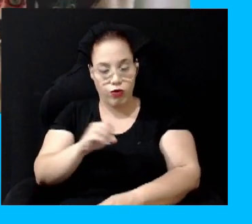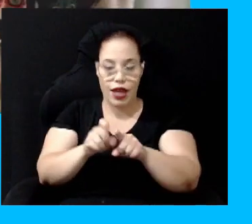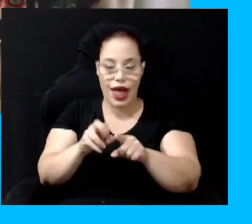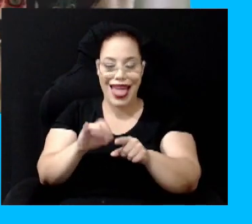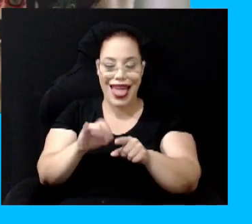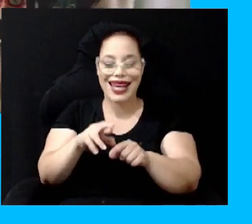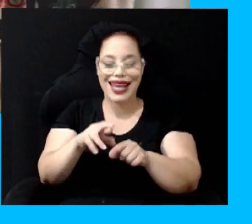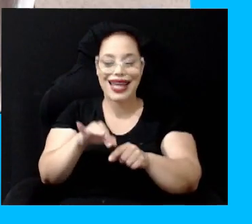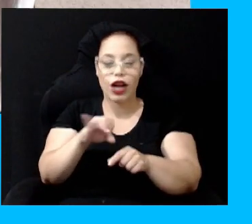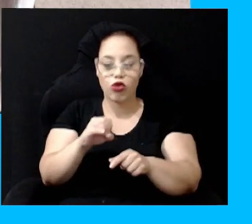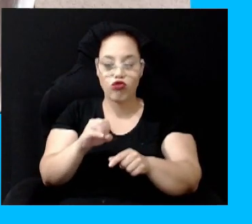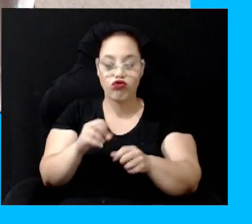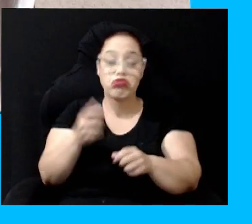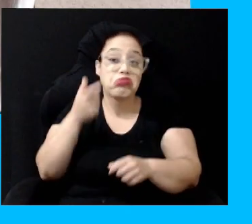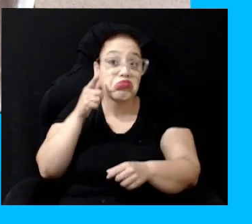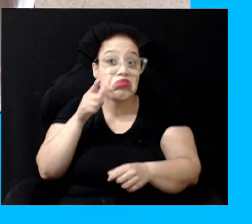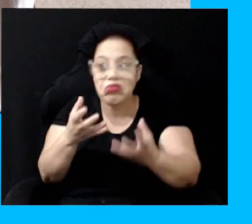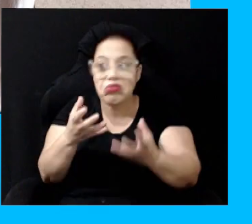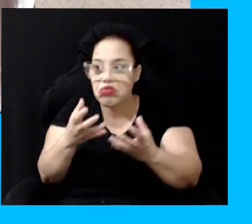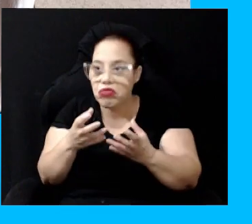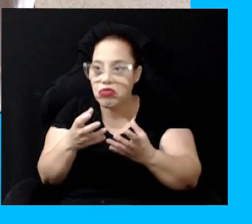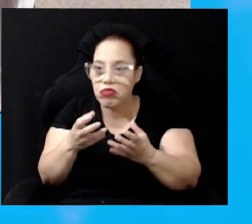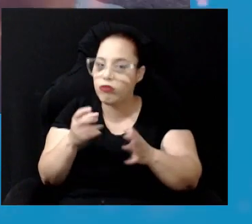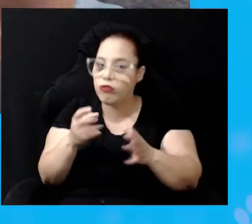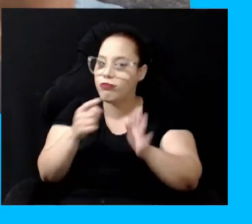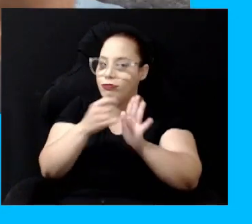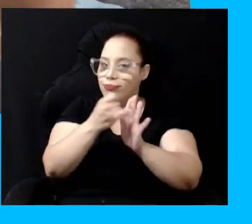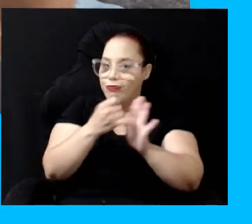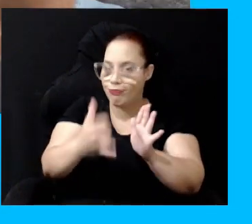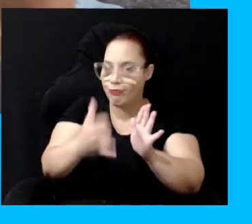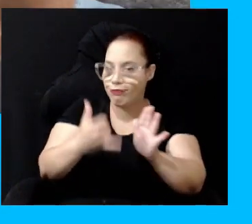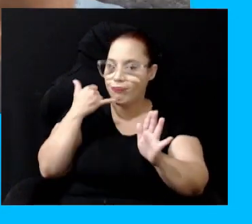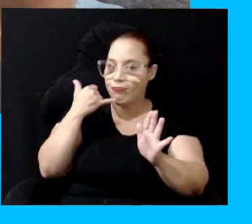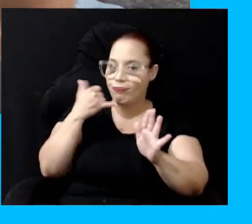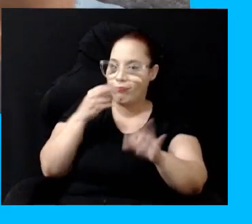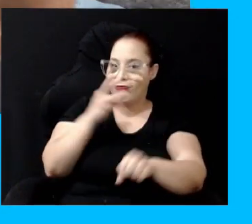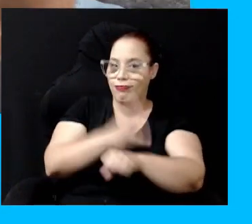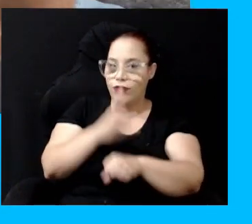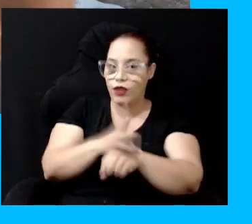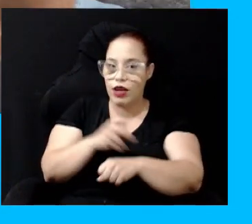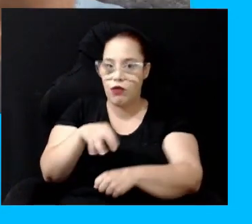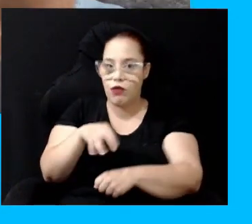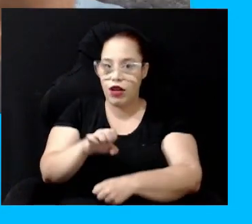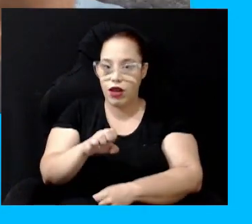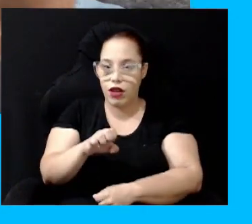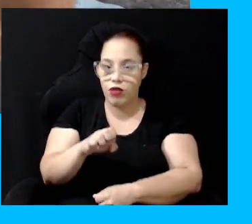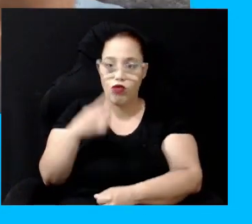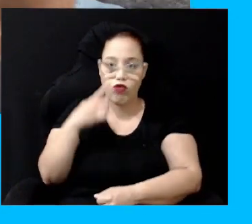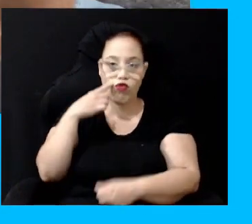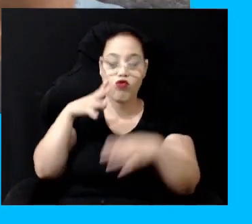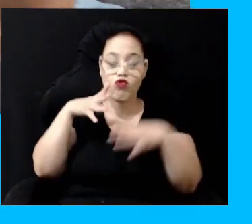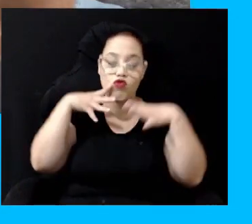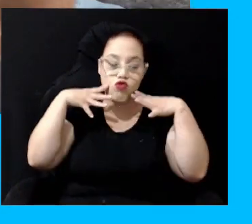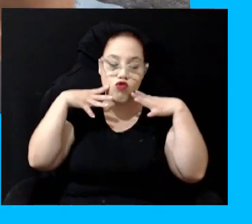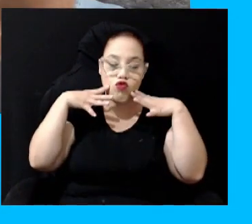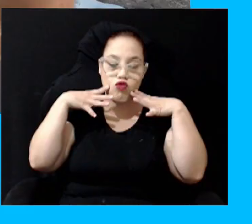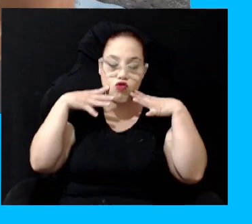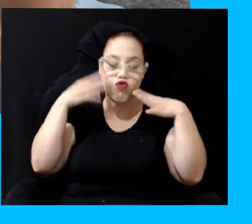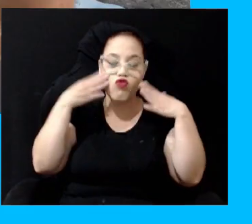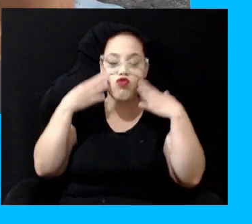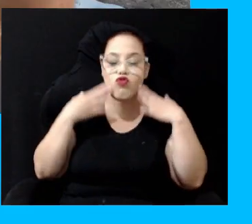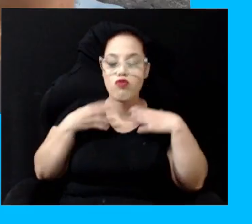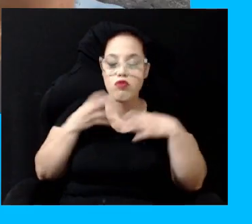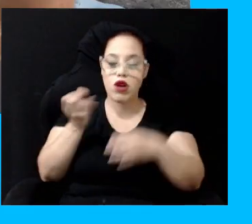se interessou, basta entrar em contato pelo WhatsApp. A Meg é essa doguinha caramelo com manchinhas brancas e